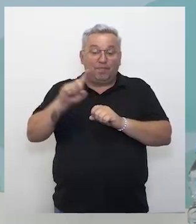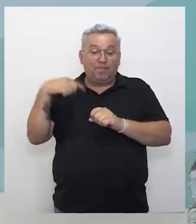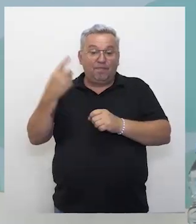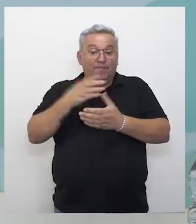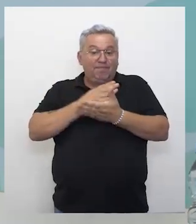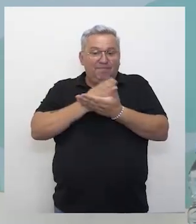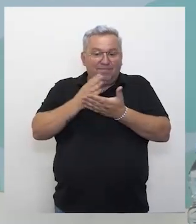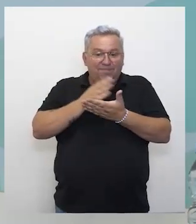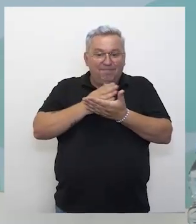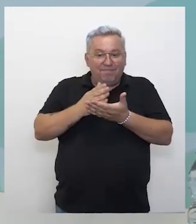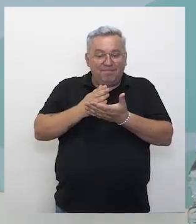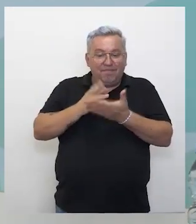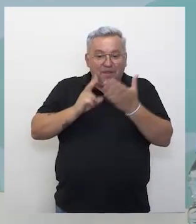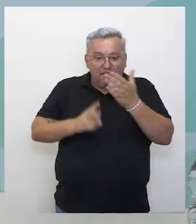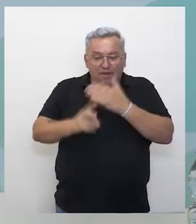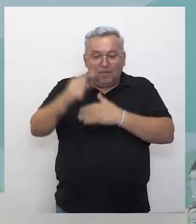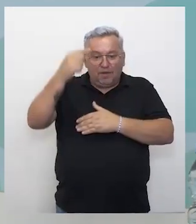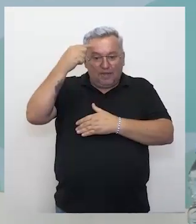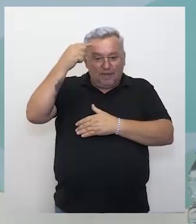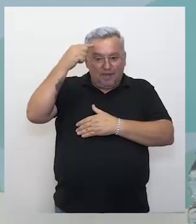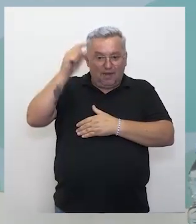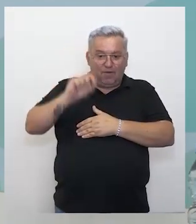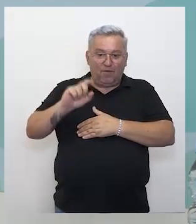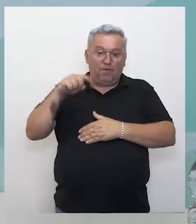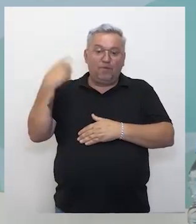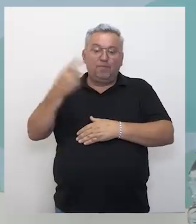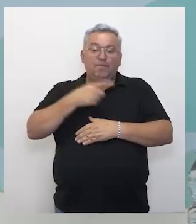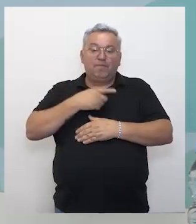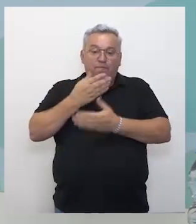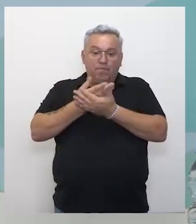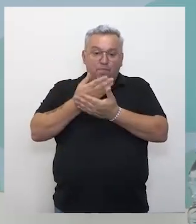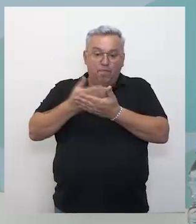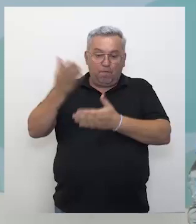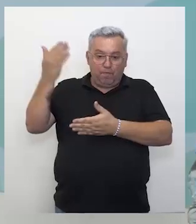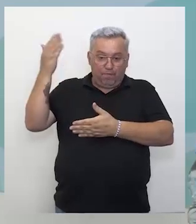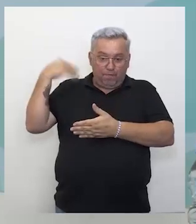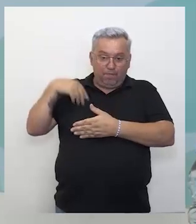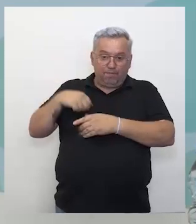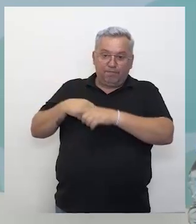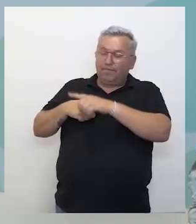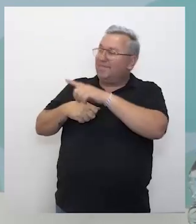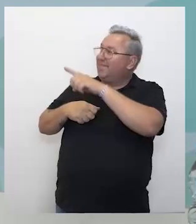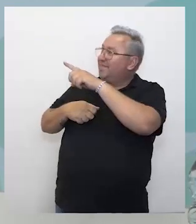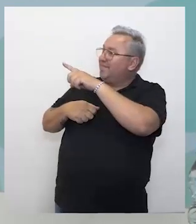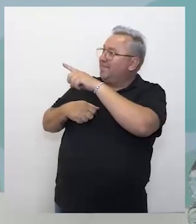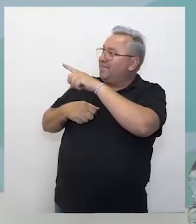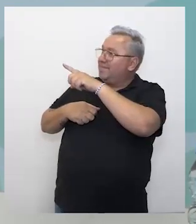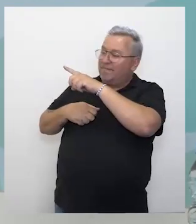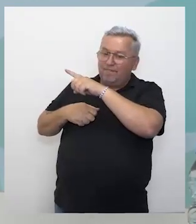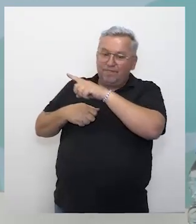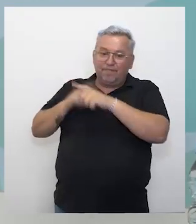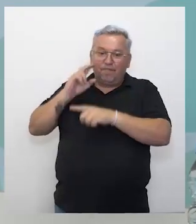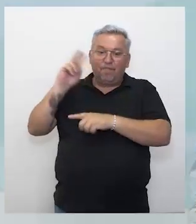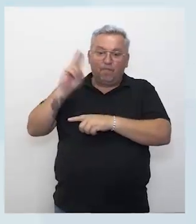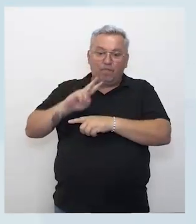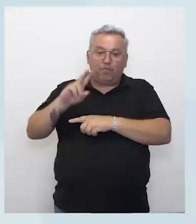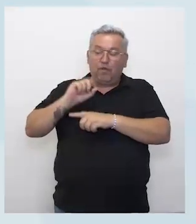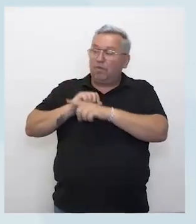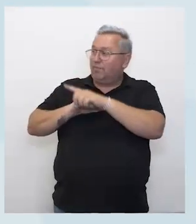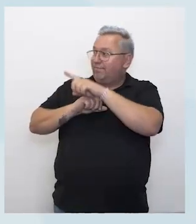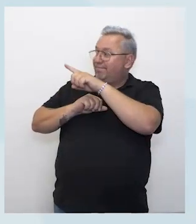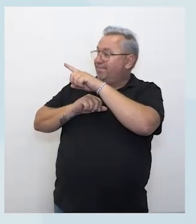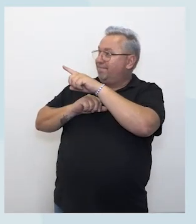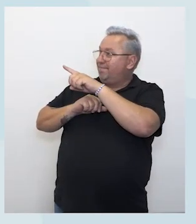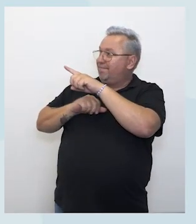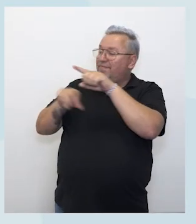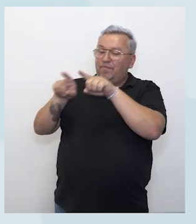começar, tem sempre aquela ideia ali, né? Então, na aula anterior, vai aparecer aí na tela para vocês, que na aula anterior a gente viu o que é o senso comum, né? E viu